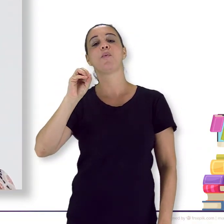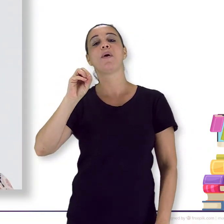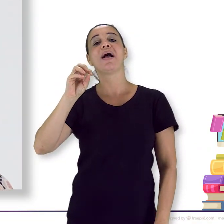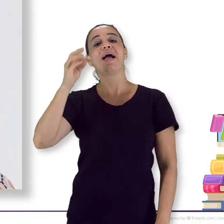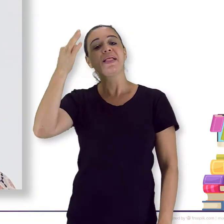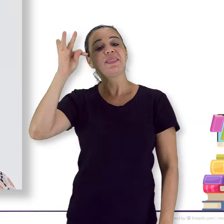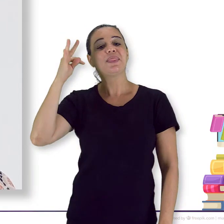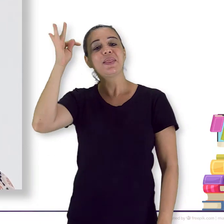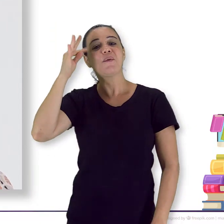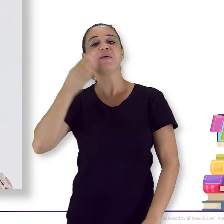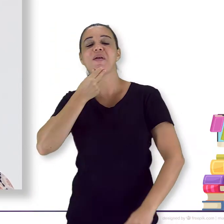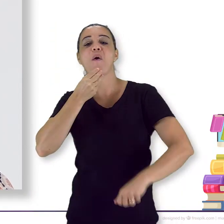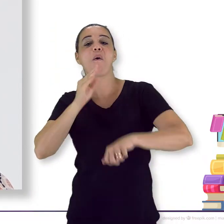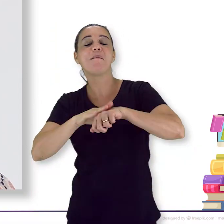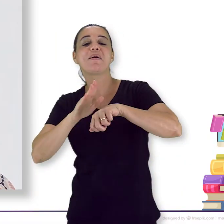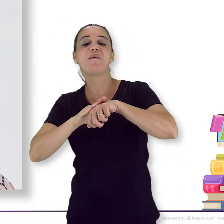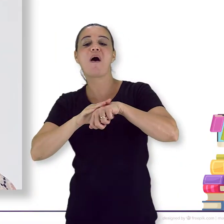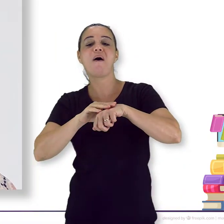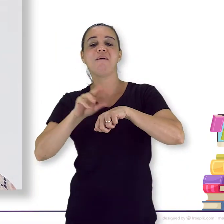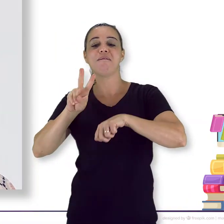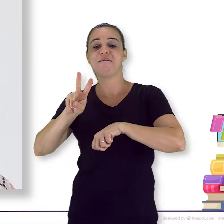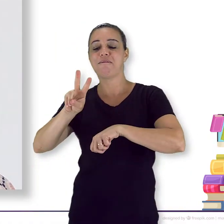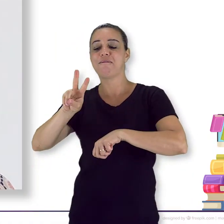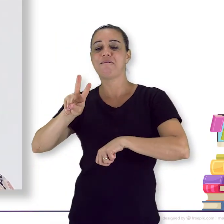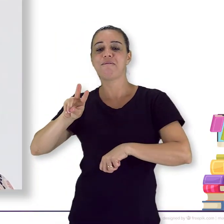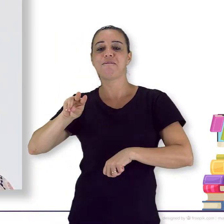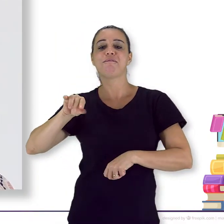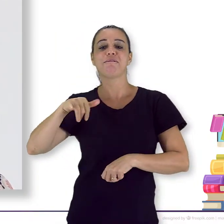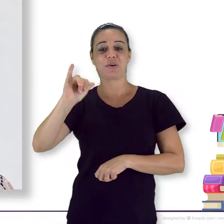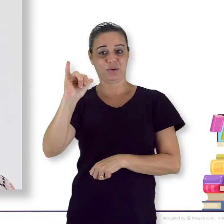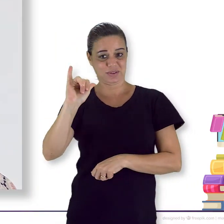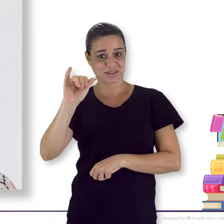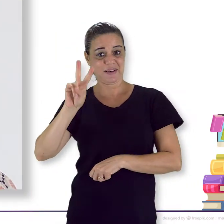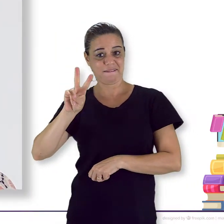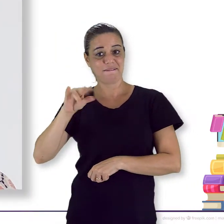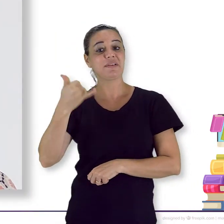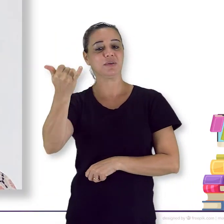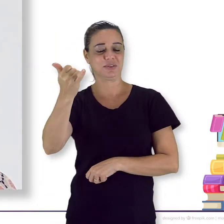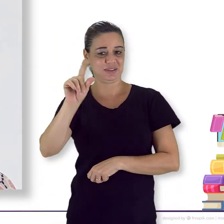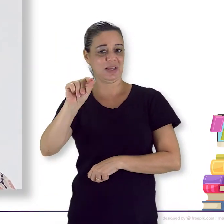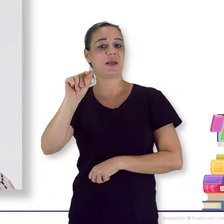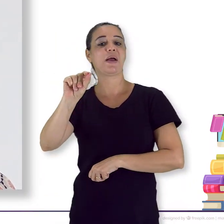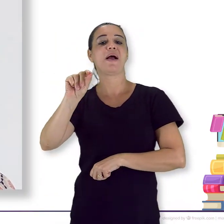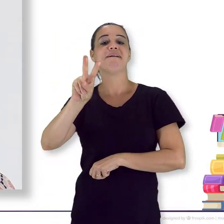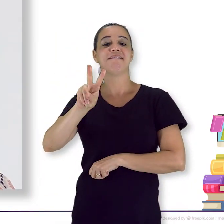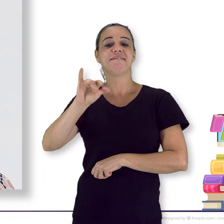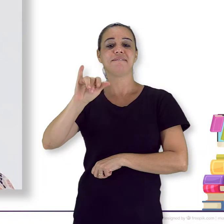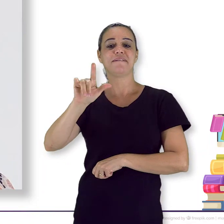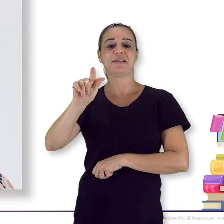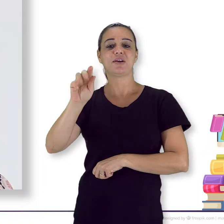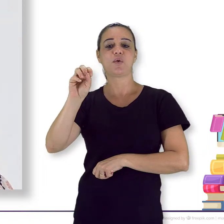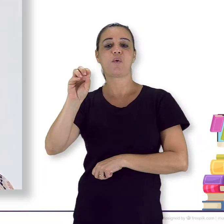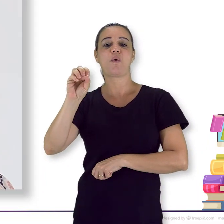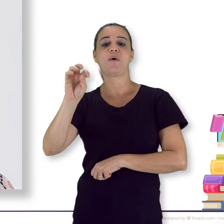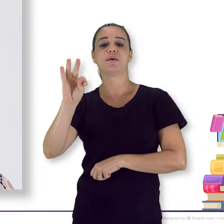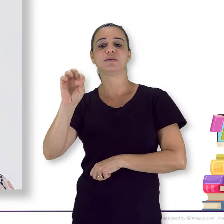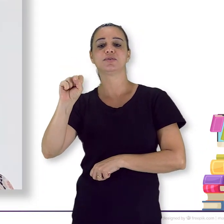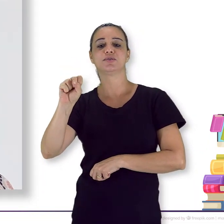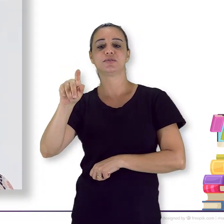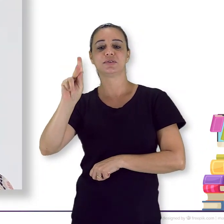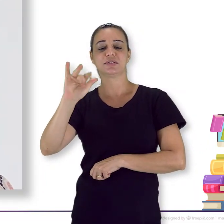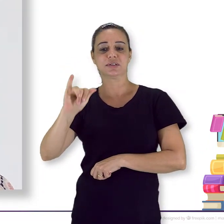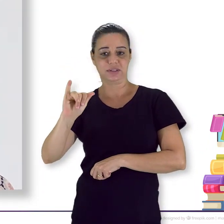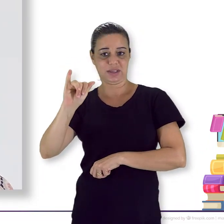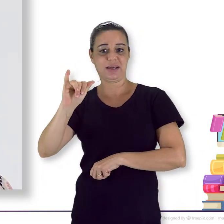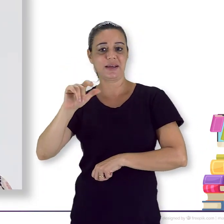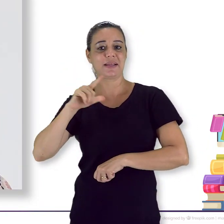Vygotsky. Eu acredito que vocês já tenham ouvido falar nele. Ele coloca como sendo imprescindível